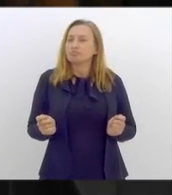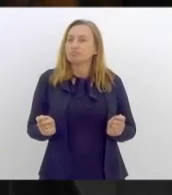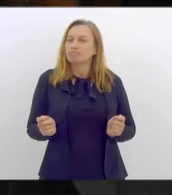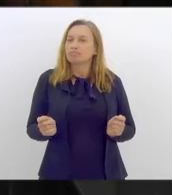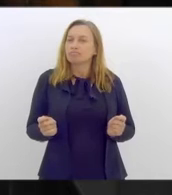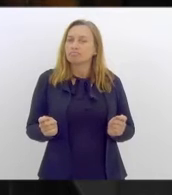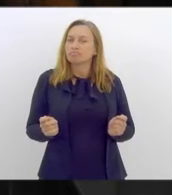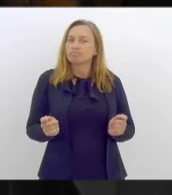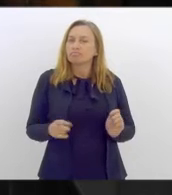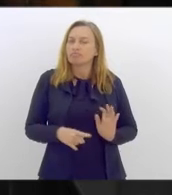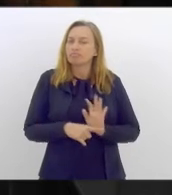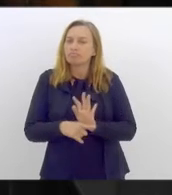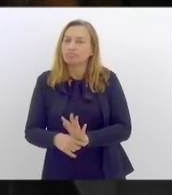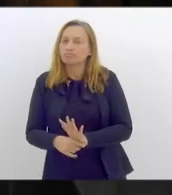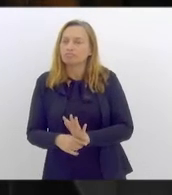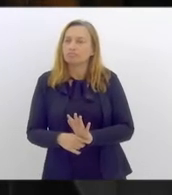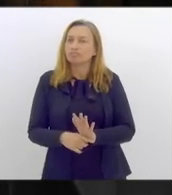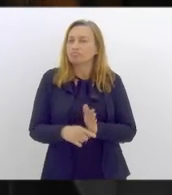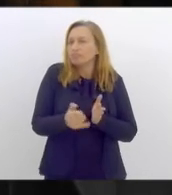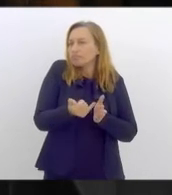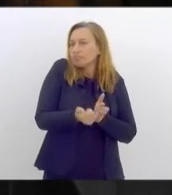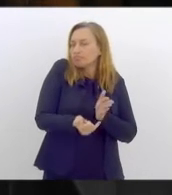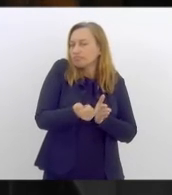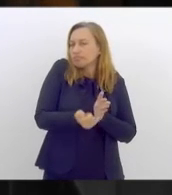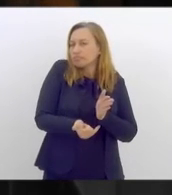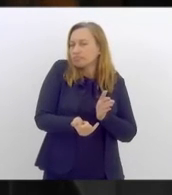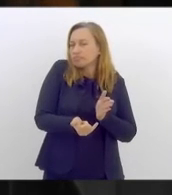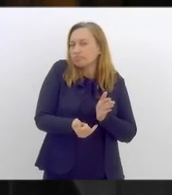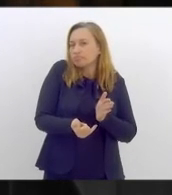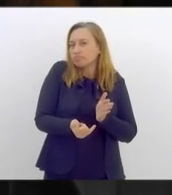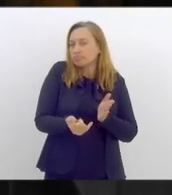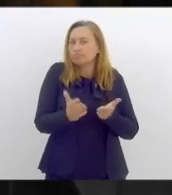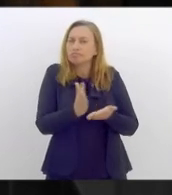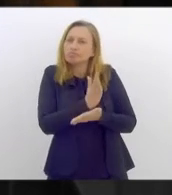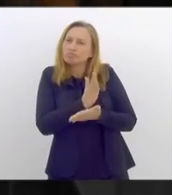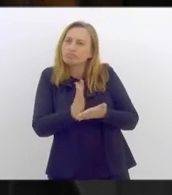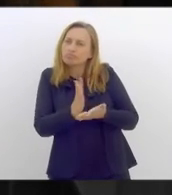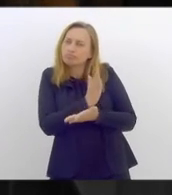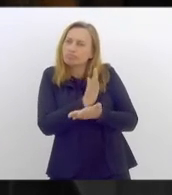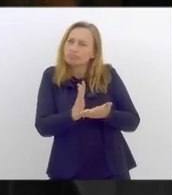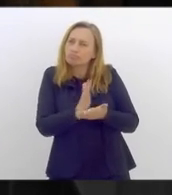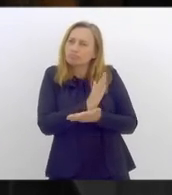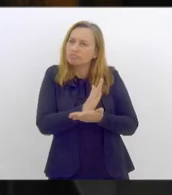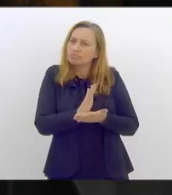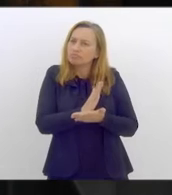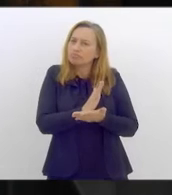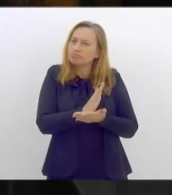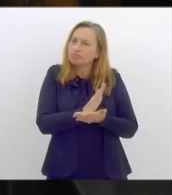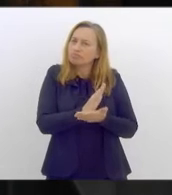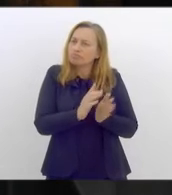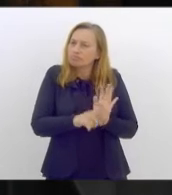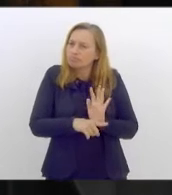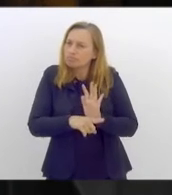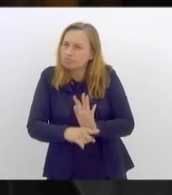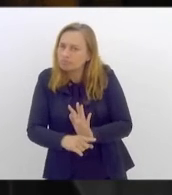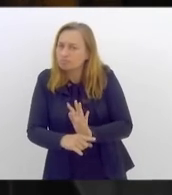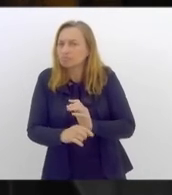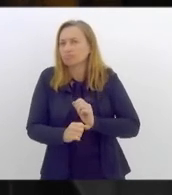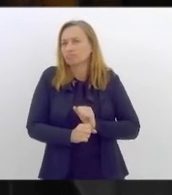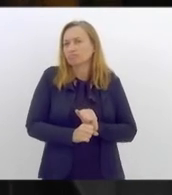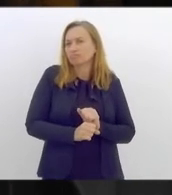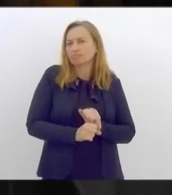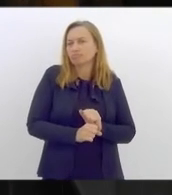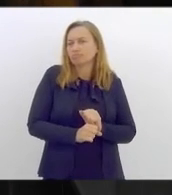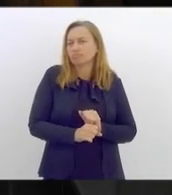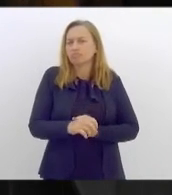alíquota do Imposto por algum crédito que se dê ao adquirentes com